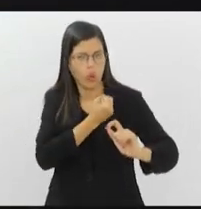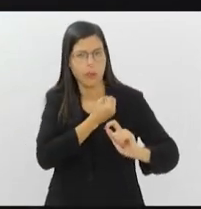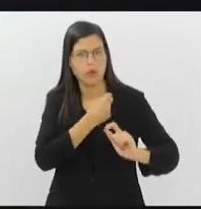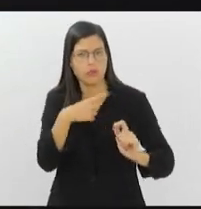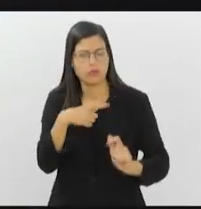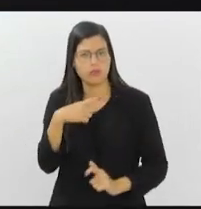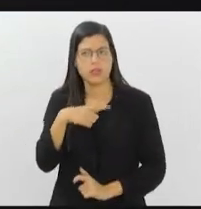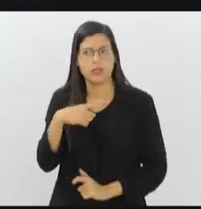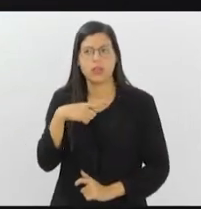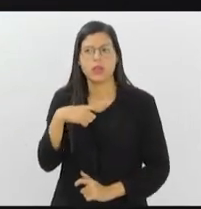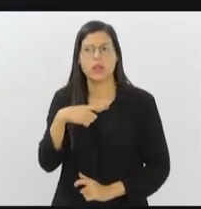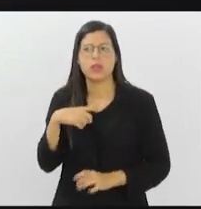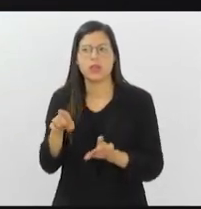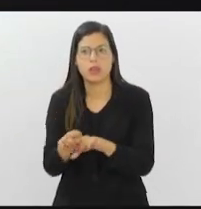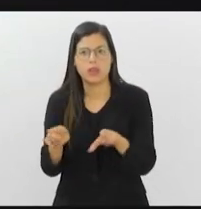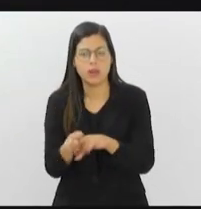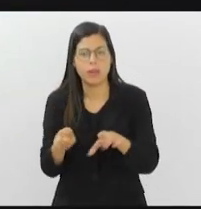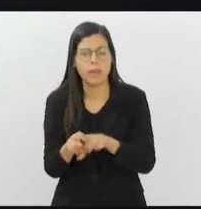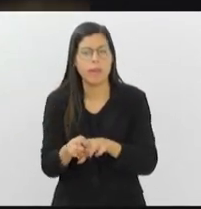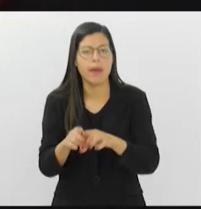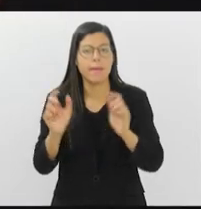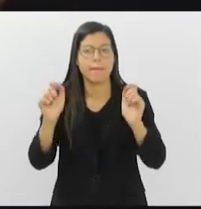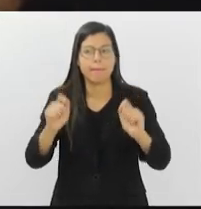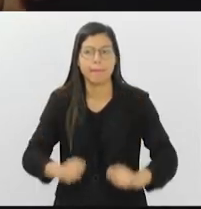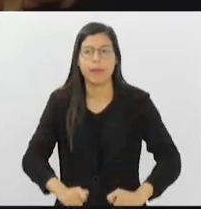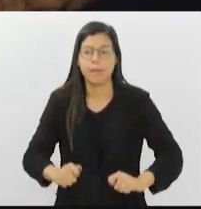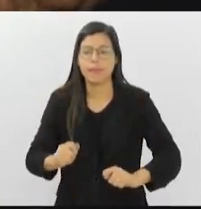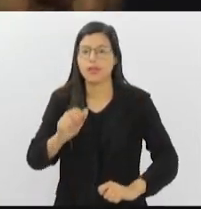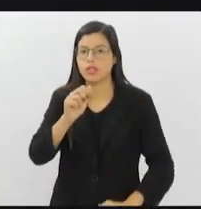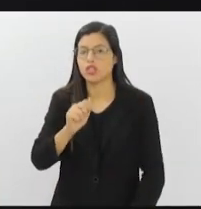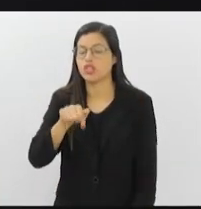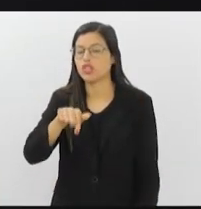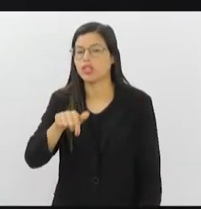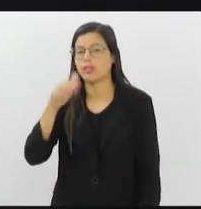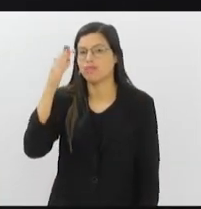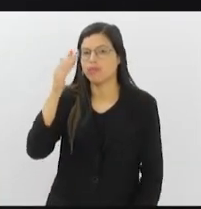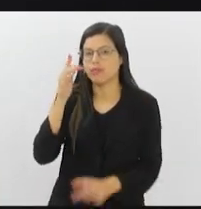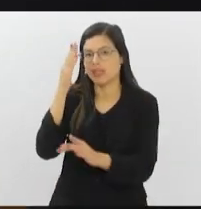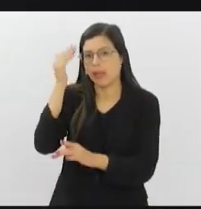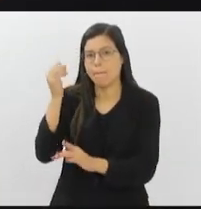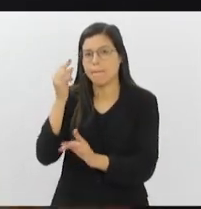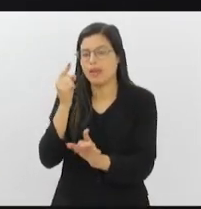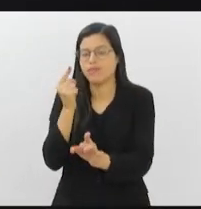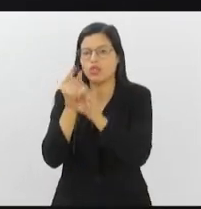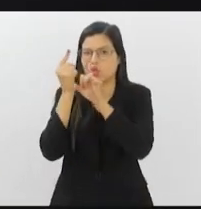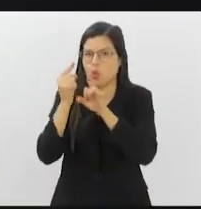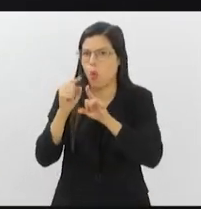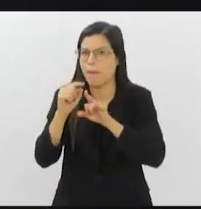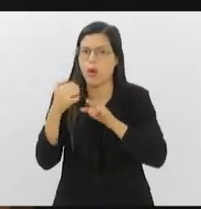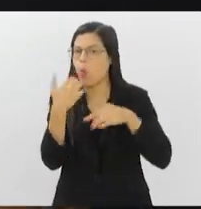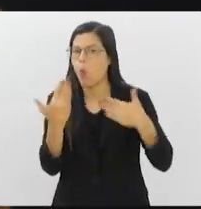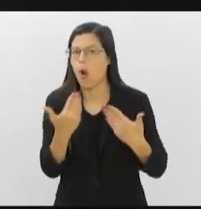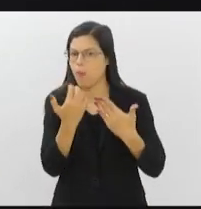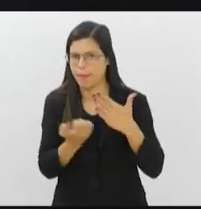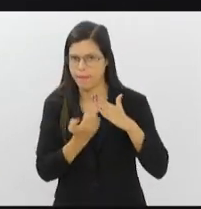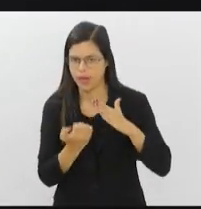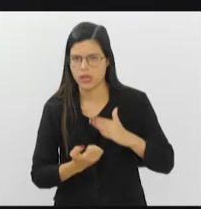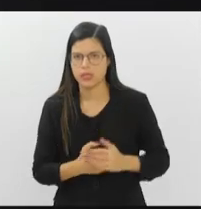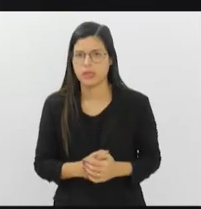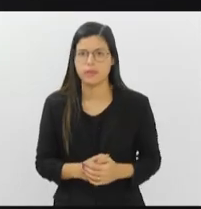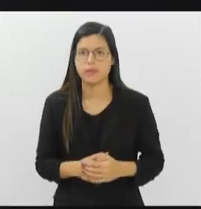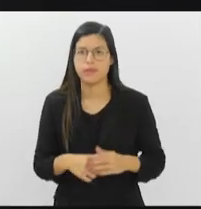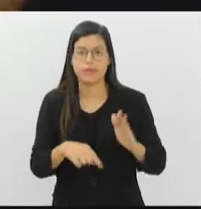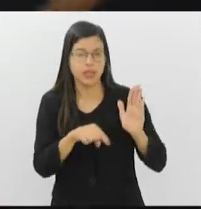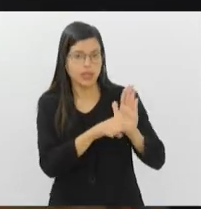um transponder que permite a aeronáutica saber quem tava descumprindo ponto negativo